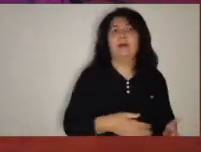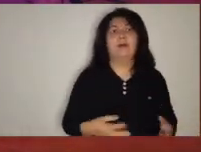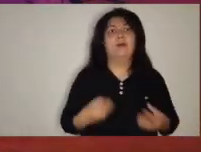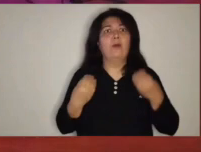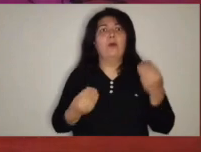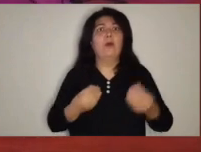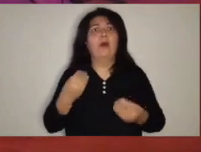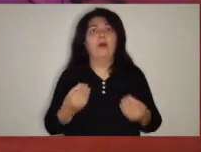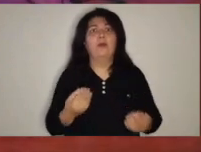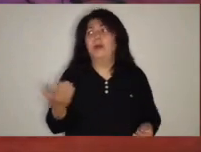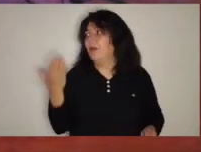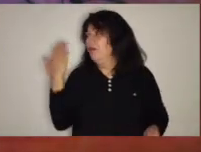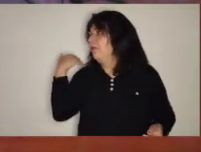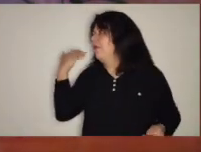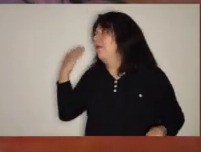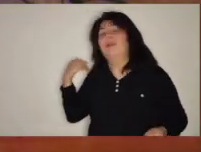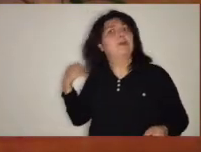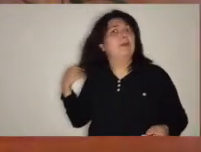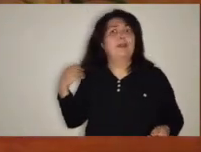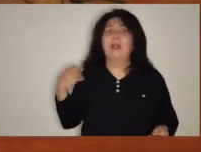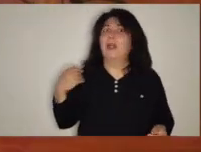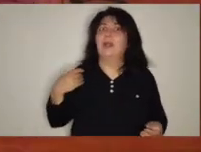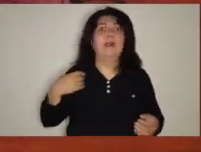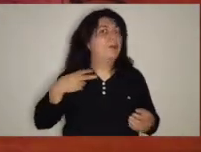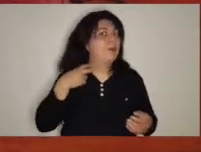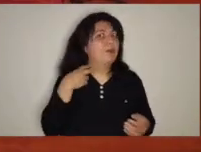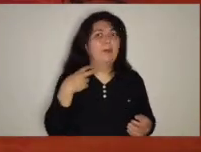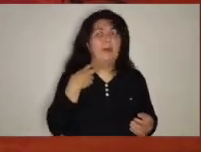irei se eu não tenho pra onde